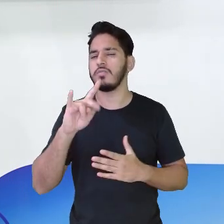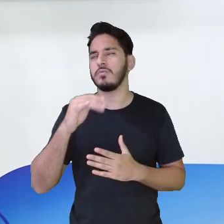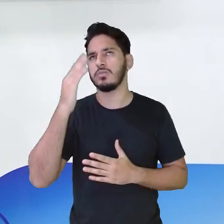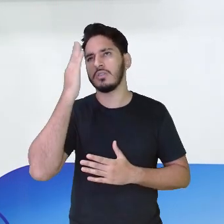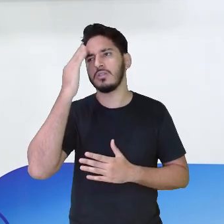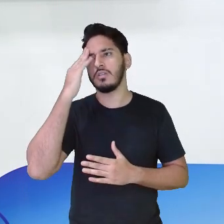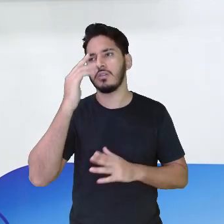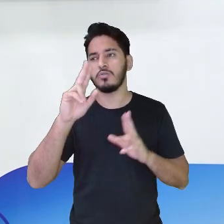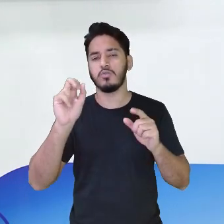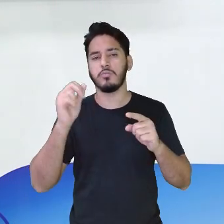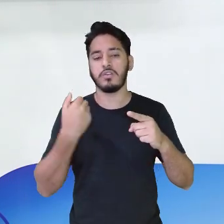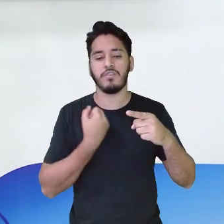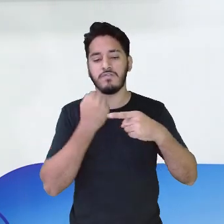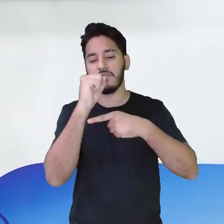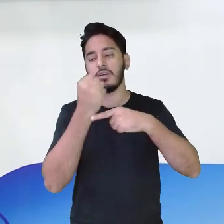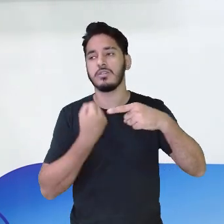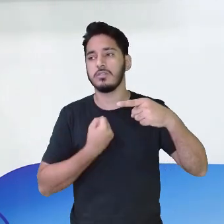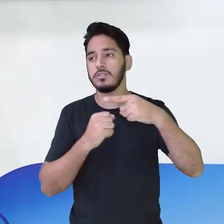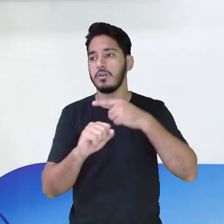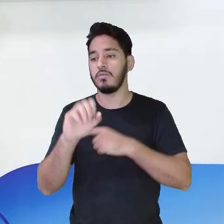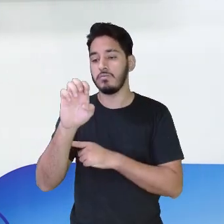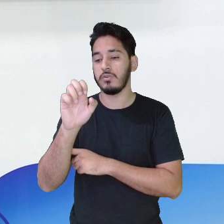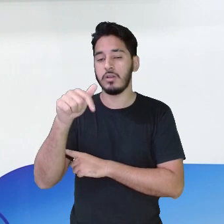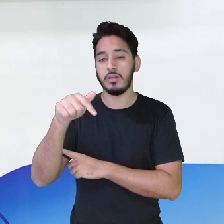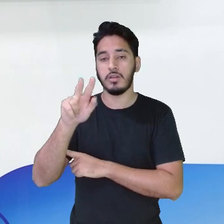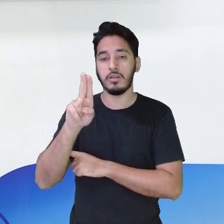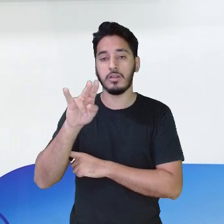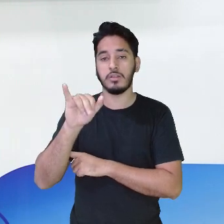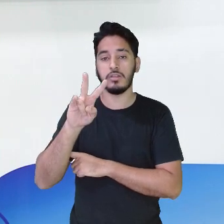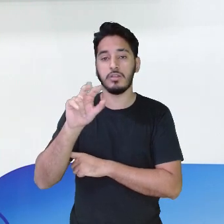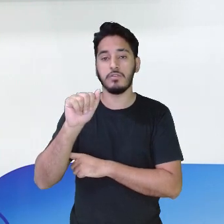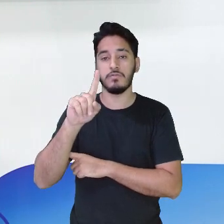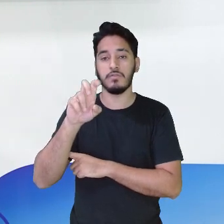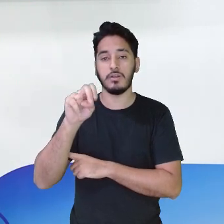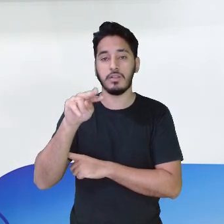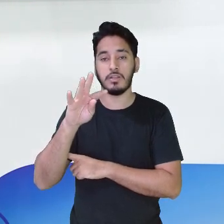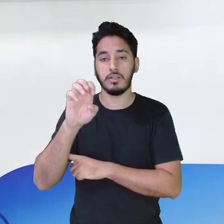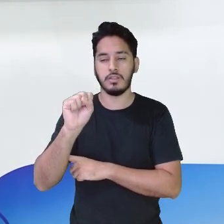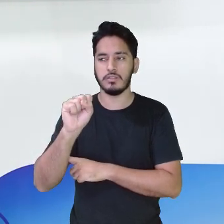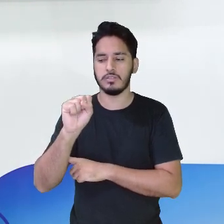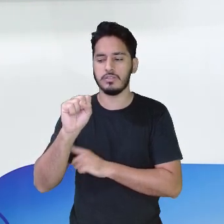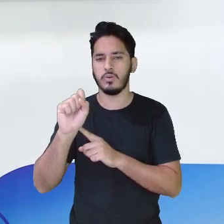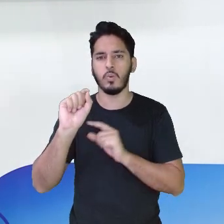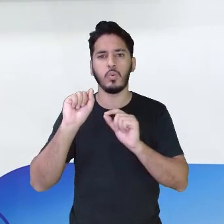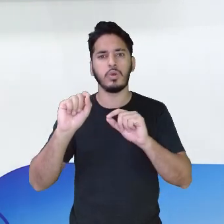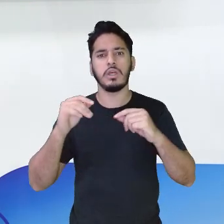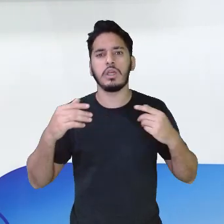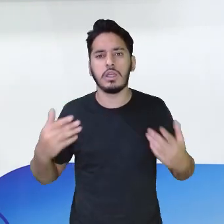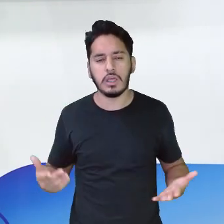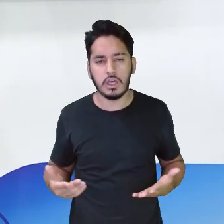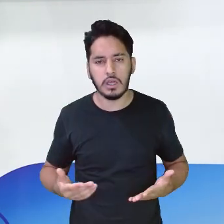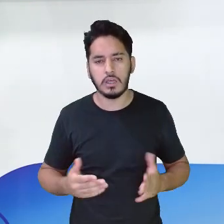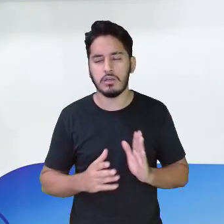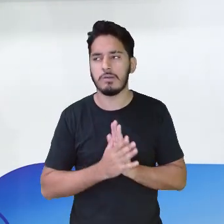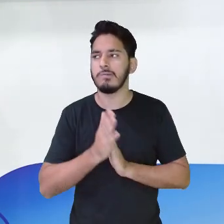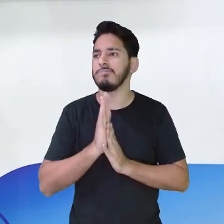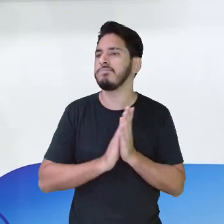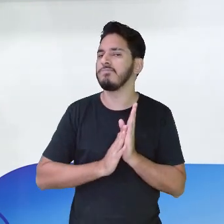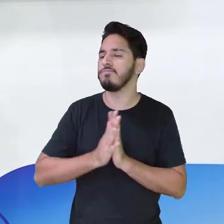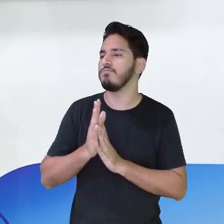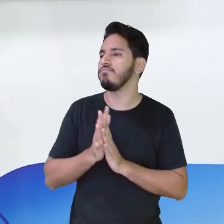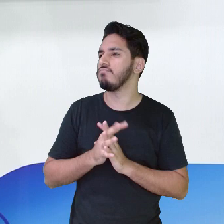um pouco sobre fração equivalente. Professora, o que é fração